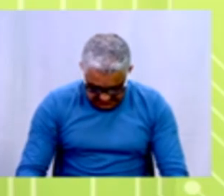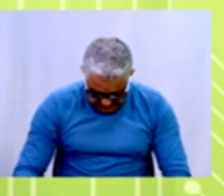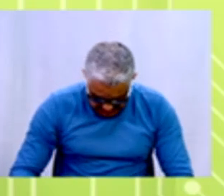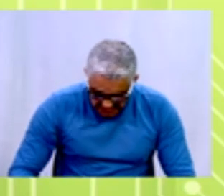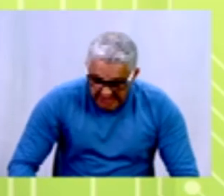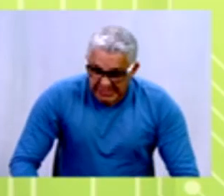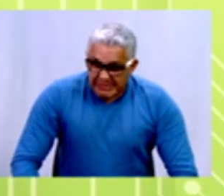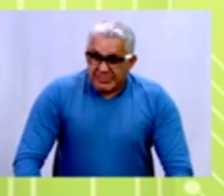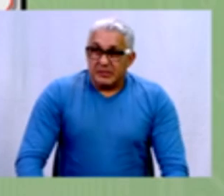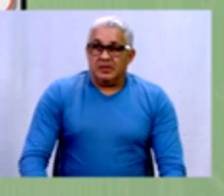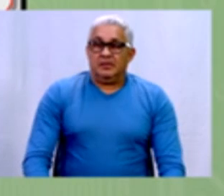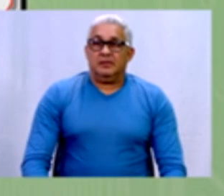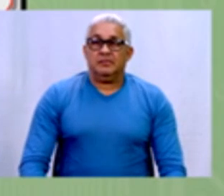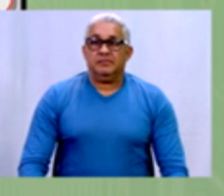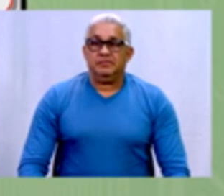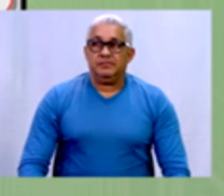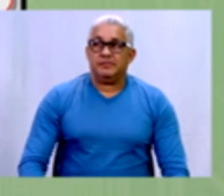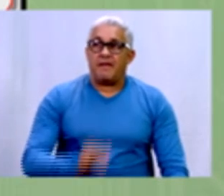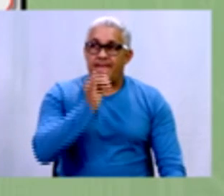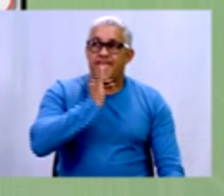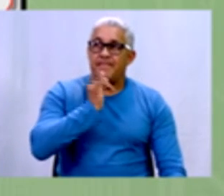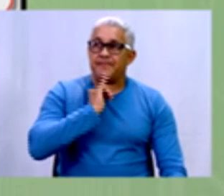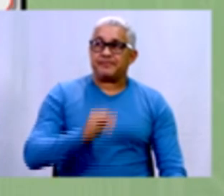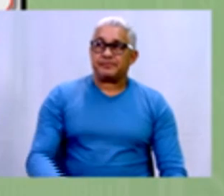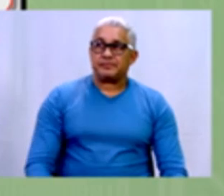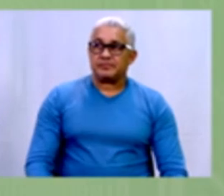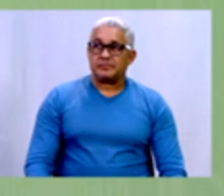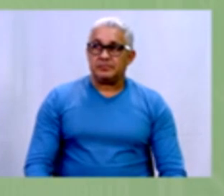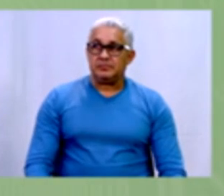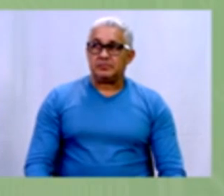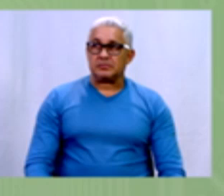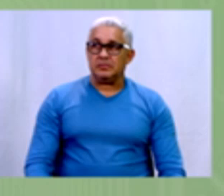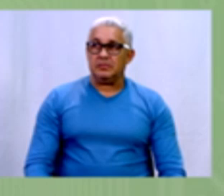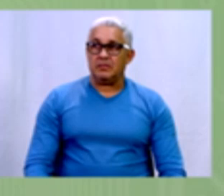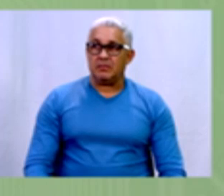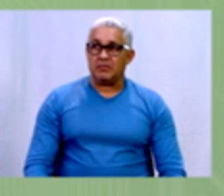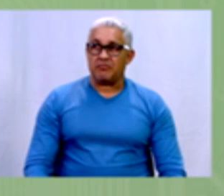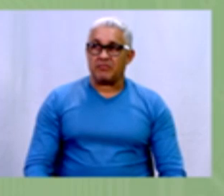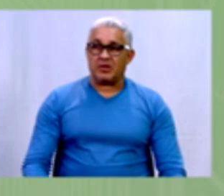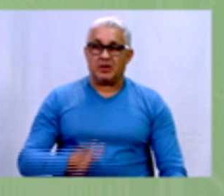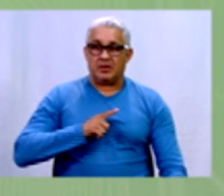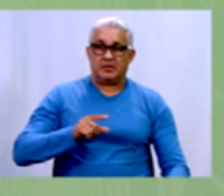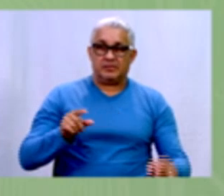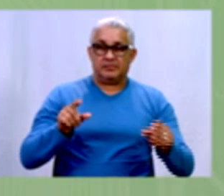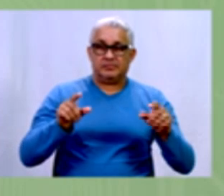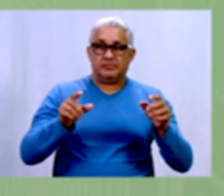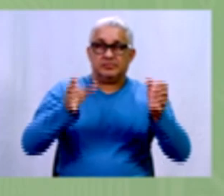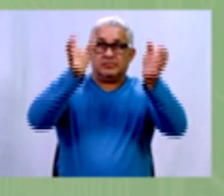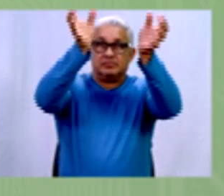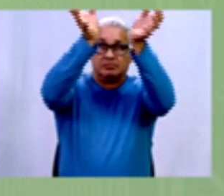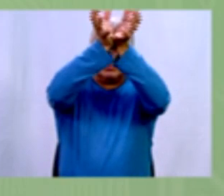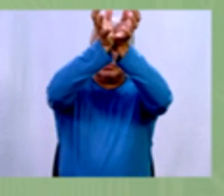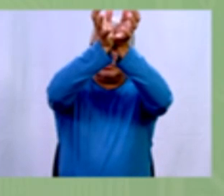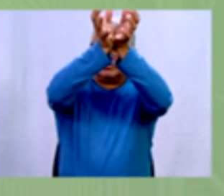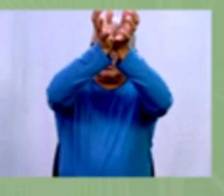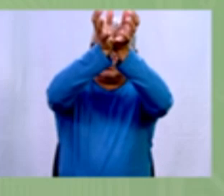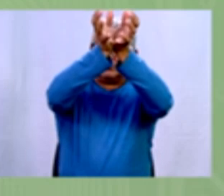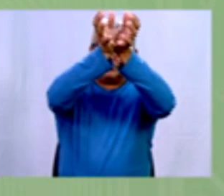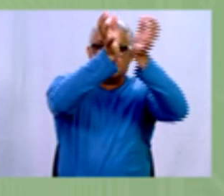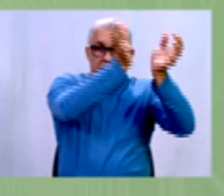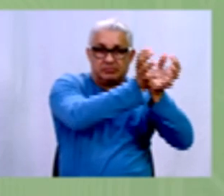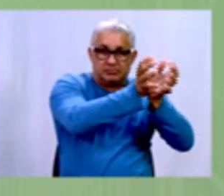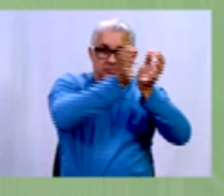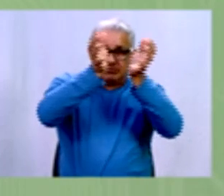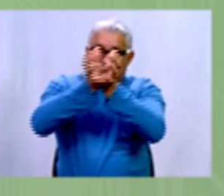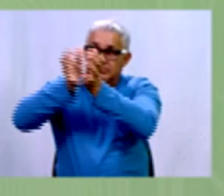exatamente essa que nós podemos exemplificar aqui. Ó. Temos vários times, ó, olha só, Scrum de Scrums